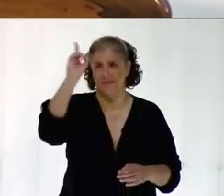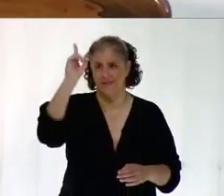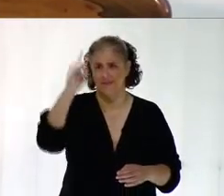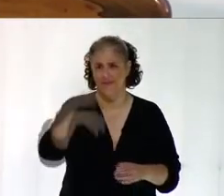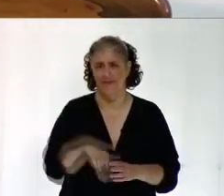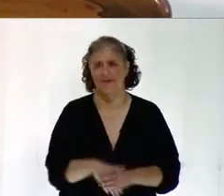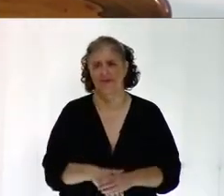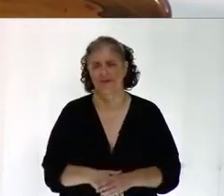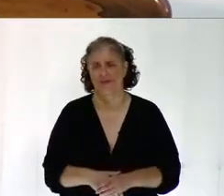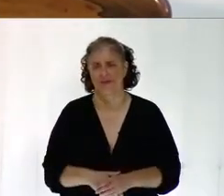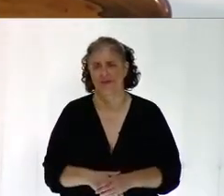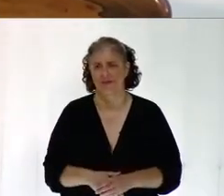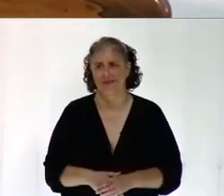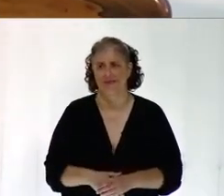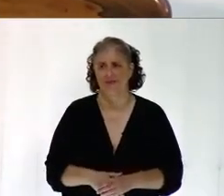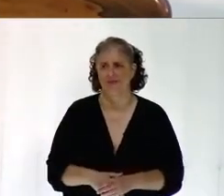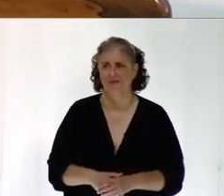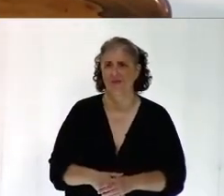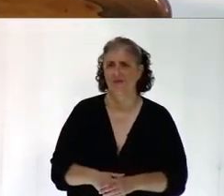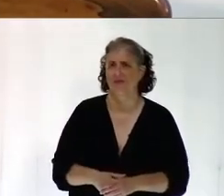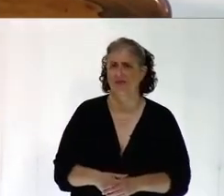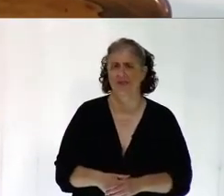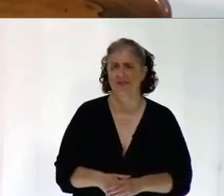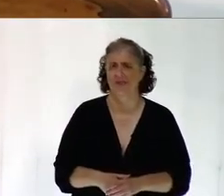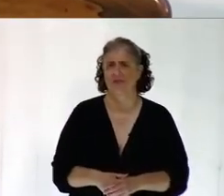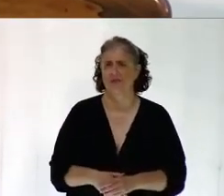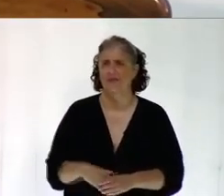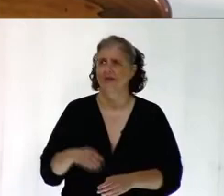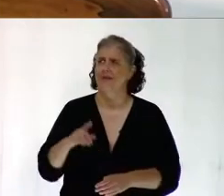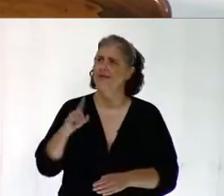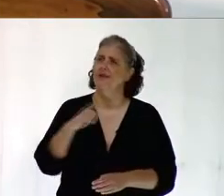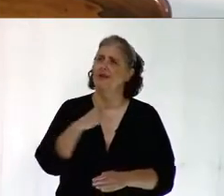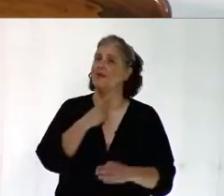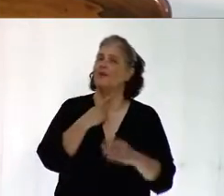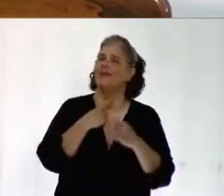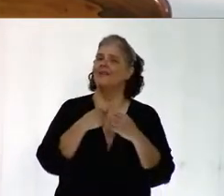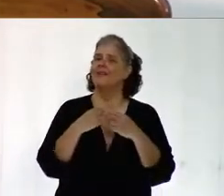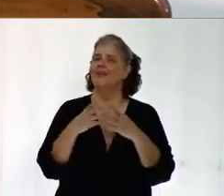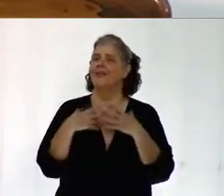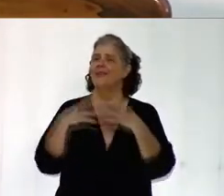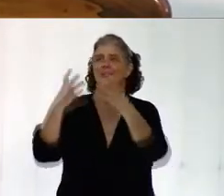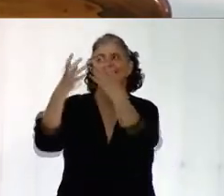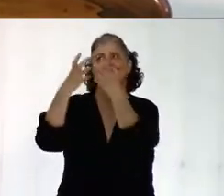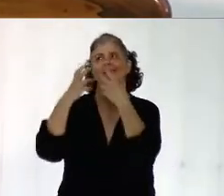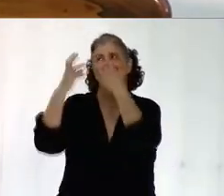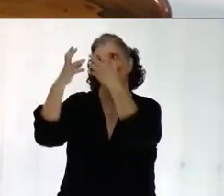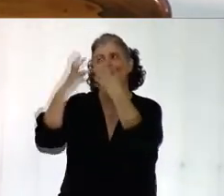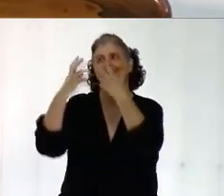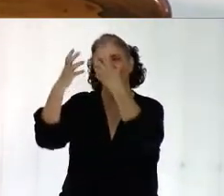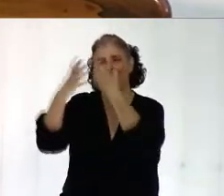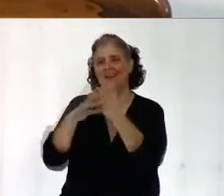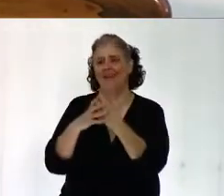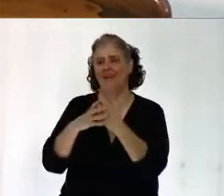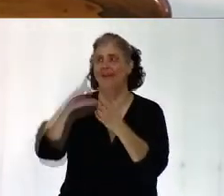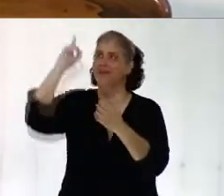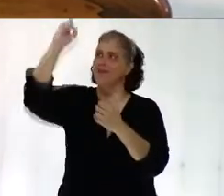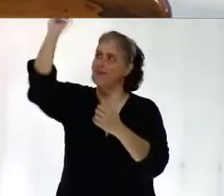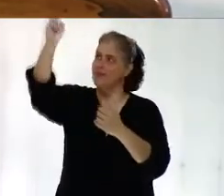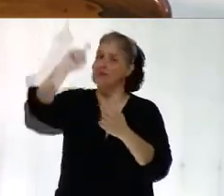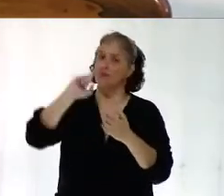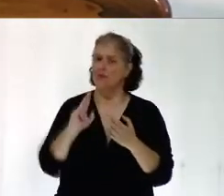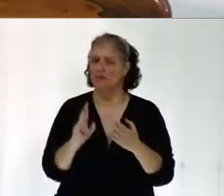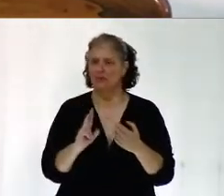atende desejos deus atende necessidades a prova disso é que assim que o diabo